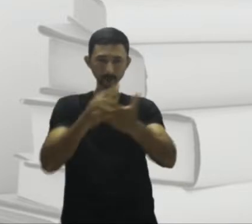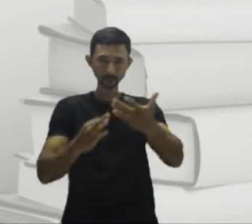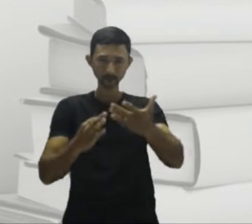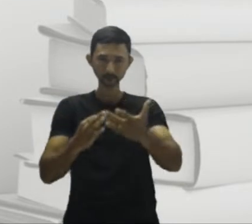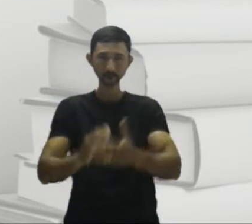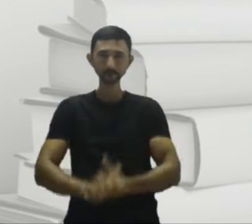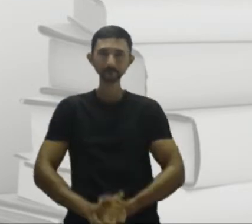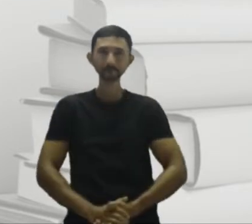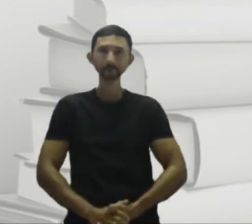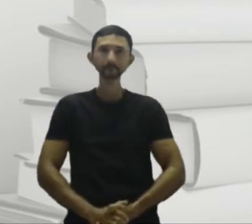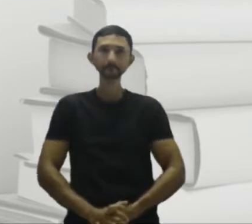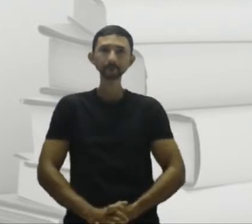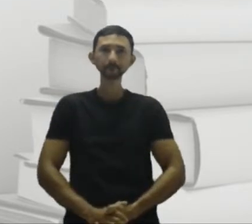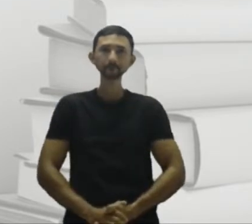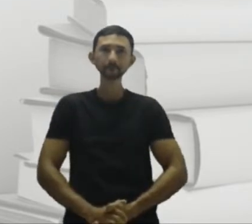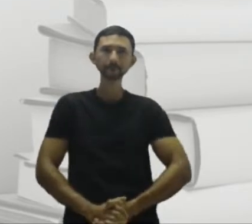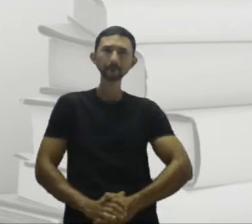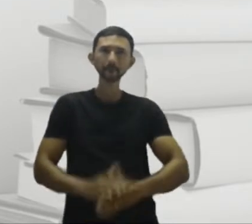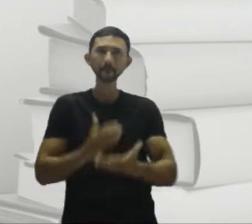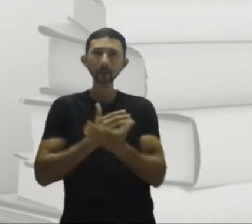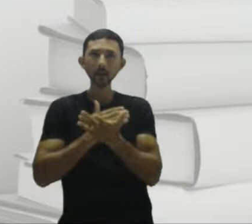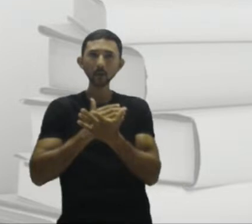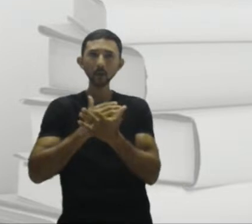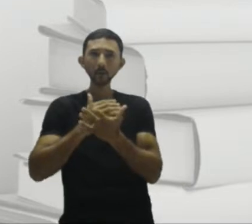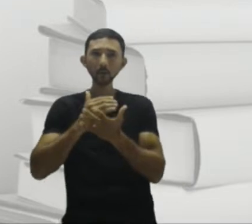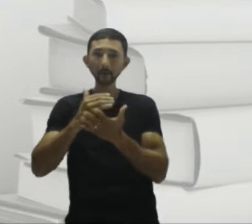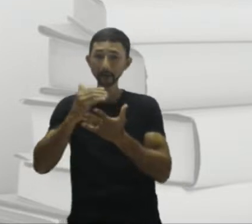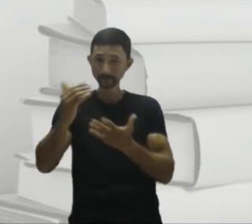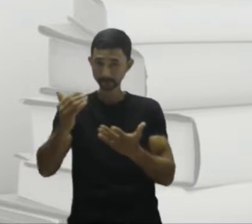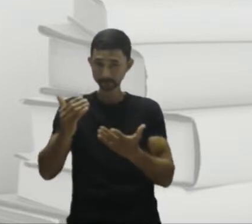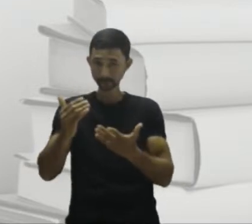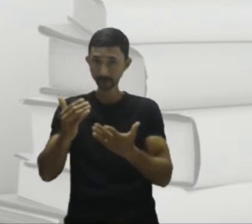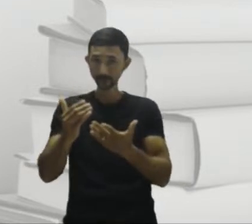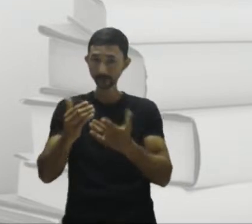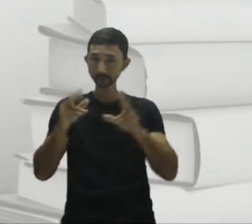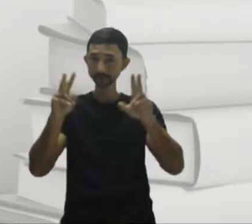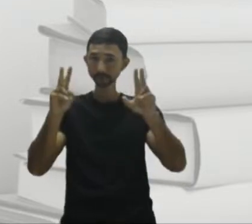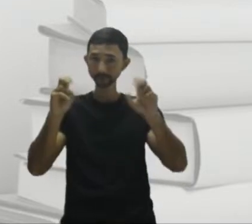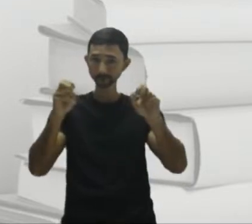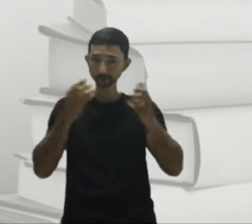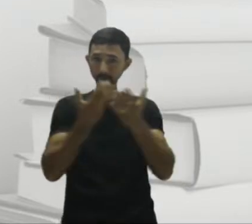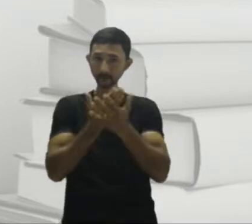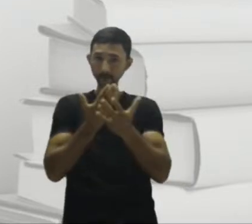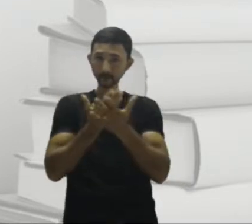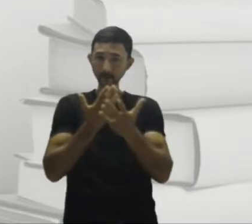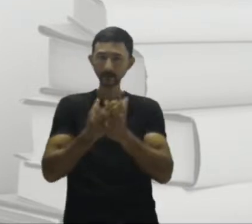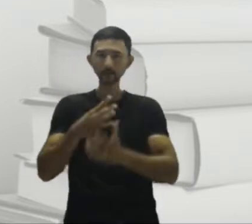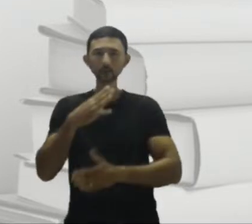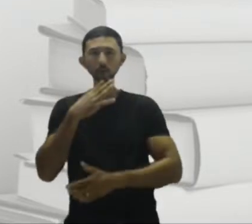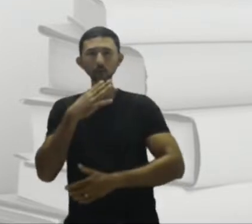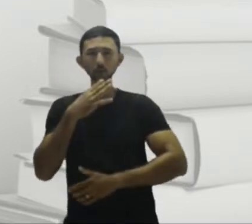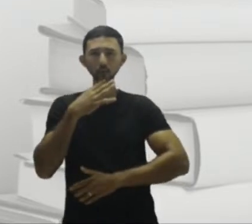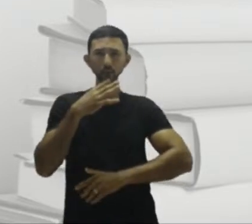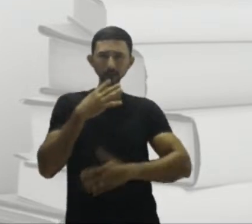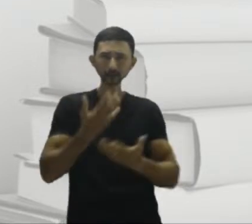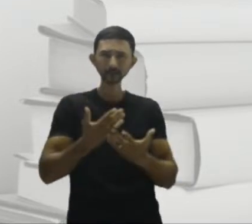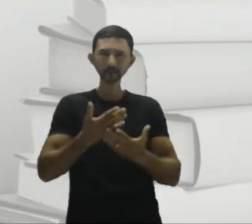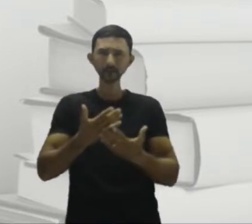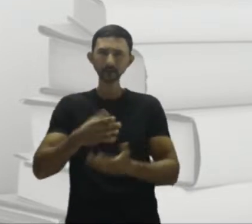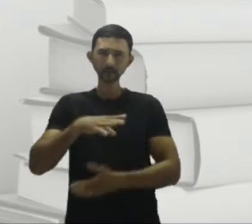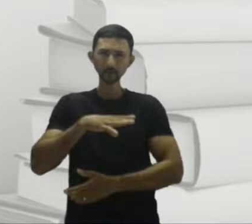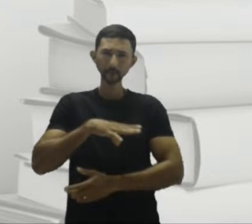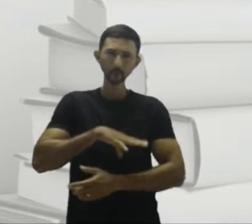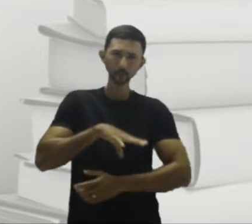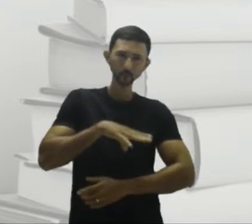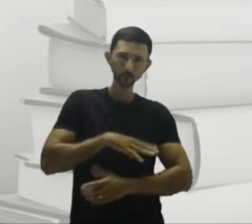narrativos. Para iniciar essa nossa aula, para nós conhecermos um pouco mais a